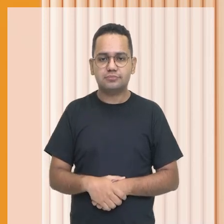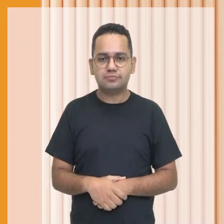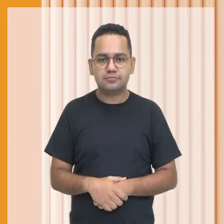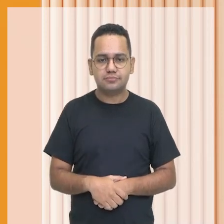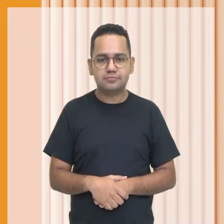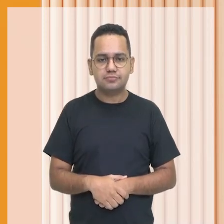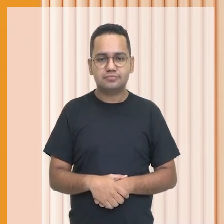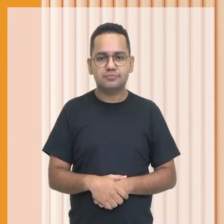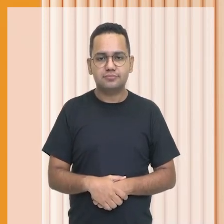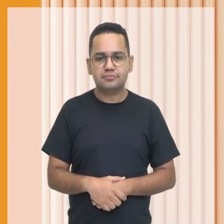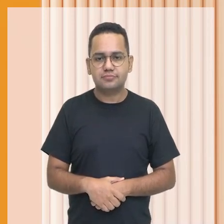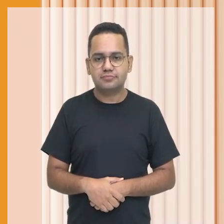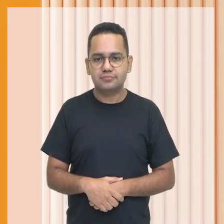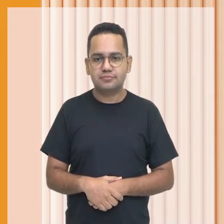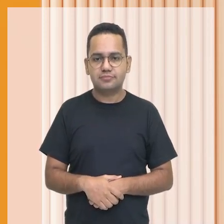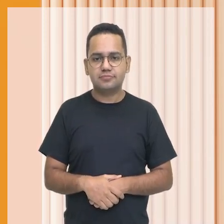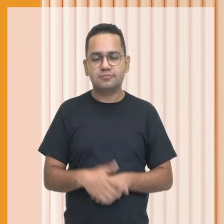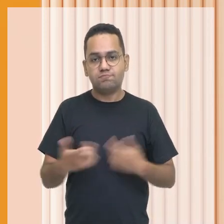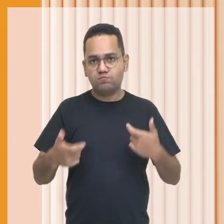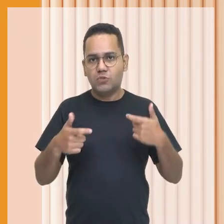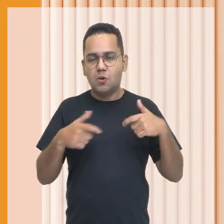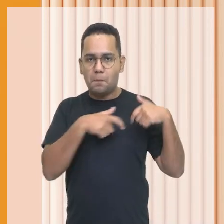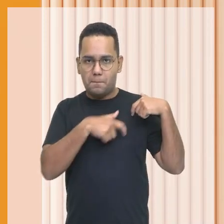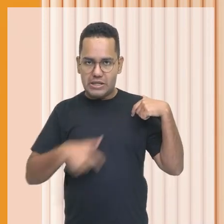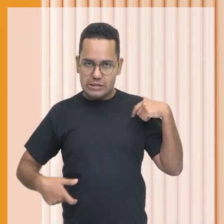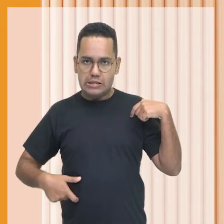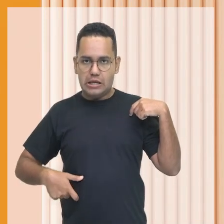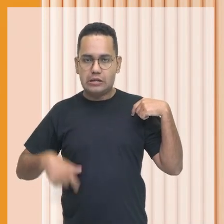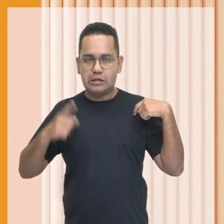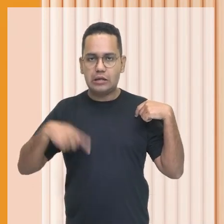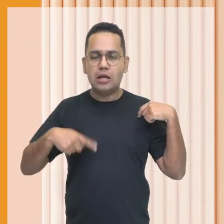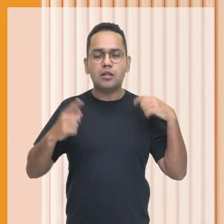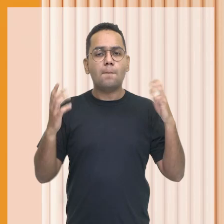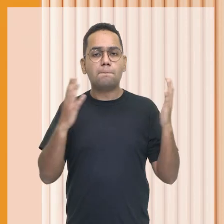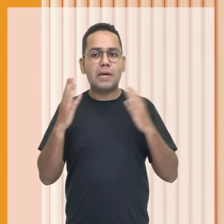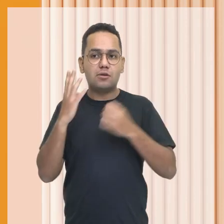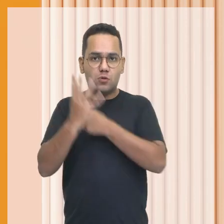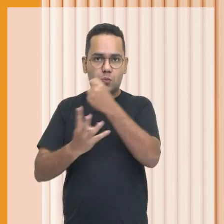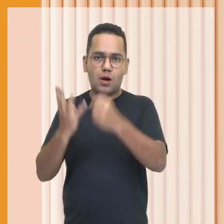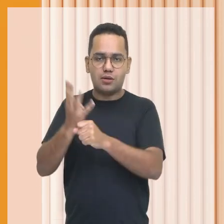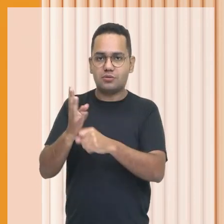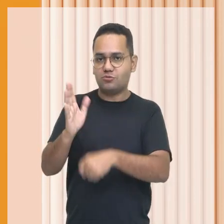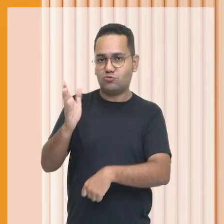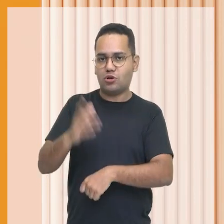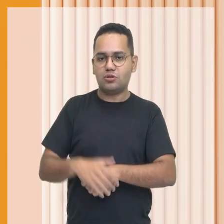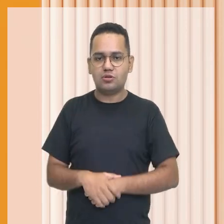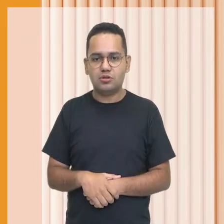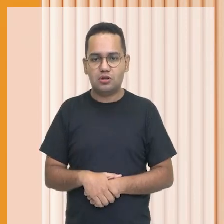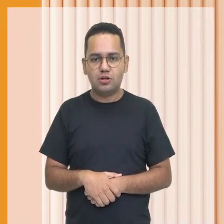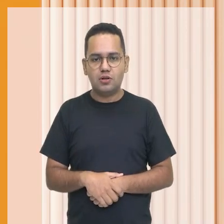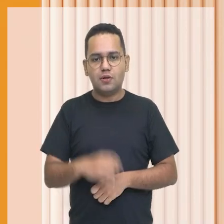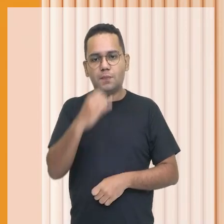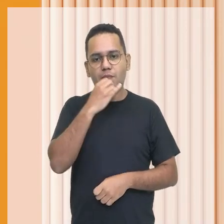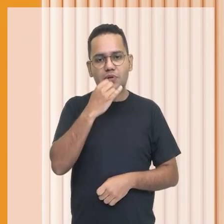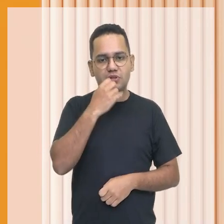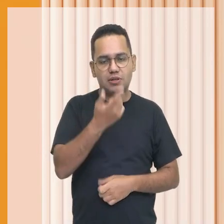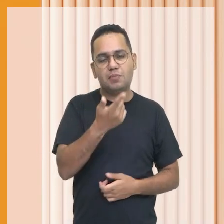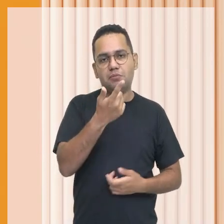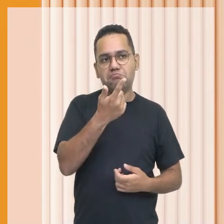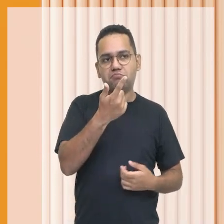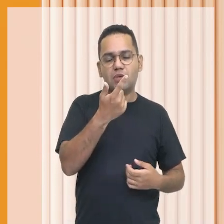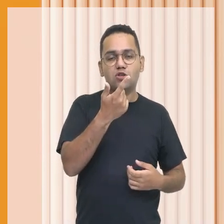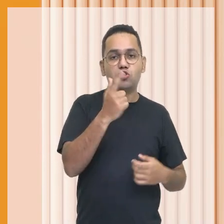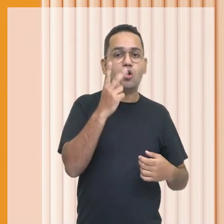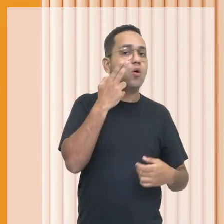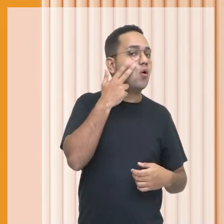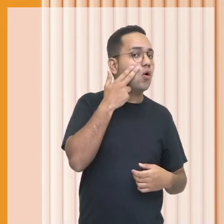cargo de presidente ali está durando 4 anos, de 90 a 94, né? Foi o período de governo ali dividido entre Collor e Itamar Franco.